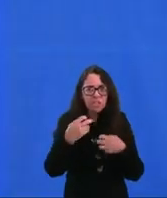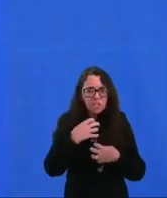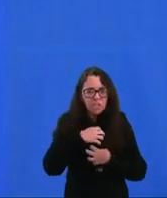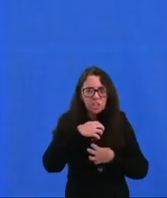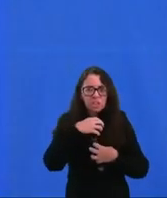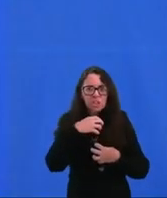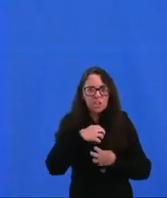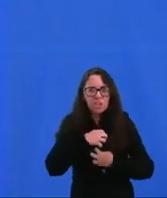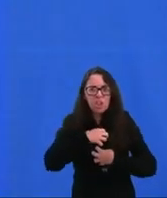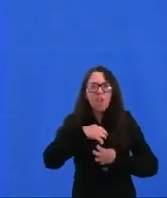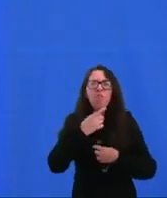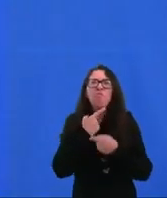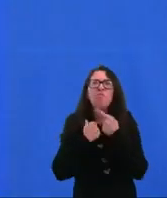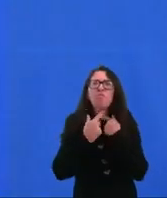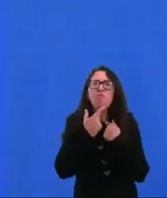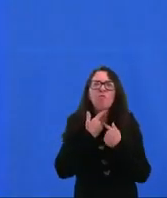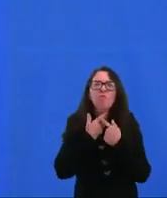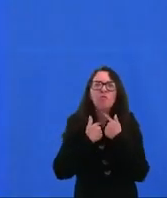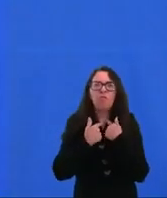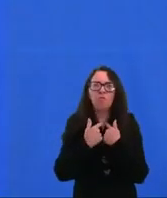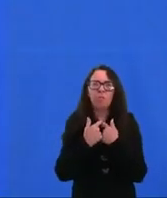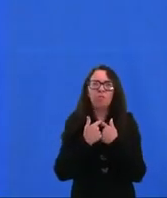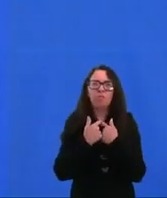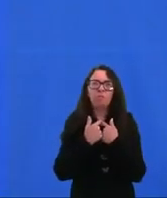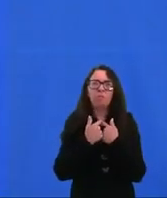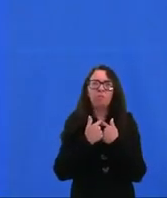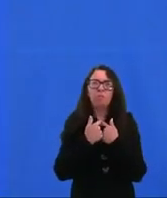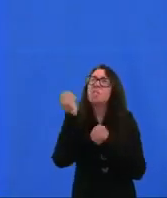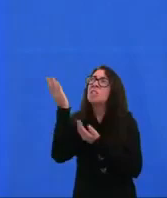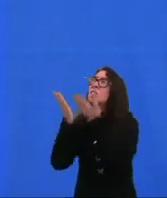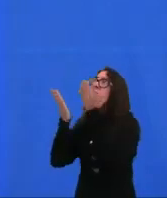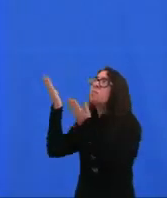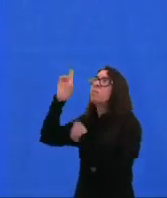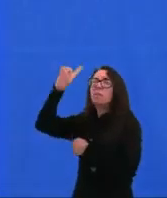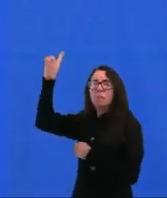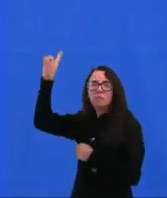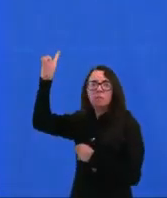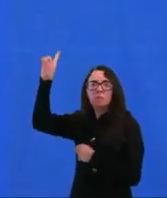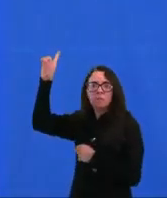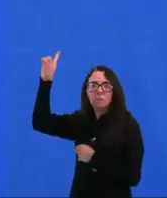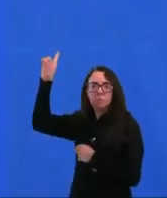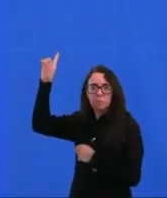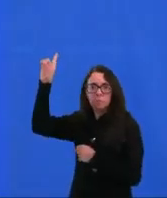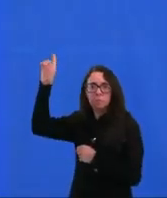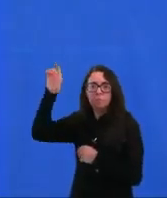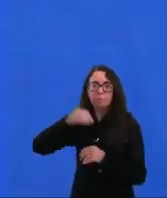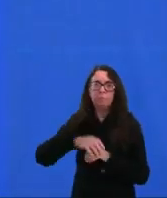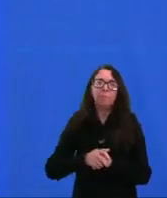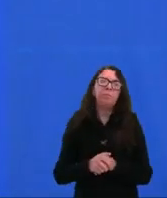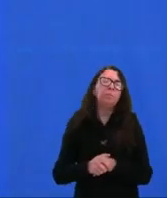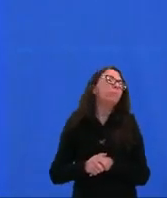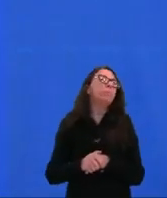o rosto como se fosse um rosto de anjo, iluminado pelo poder de Deus.